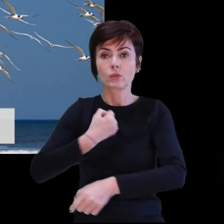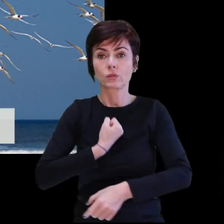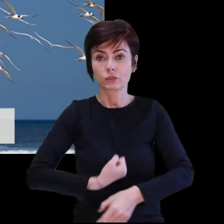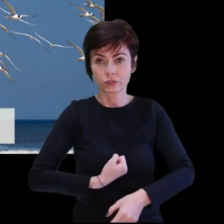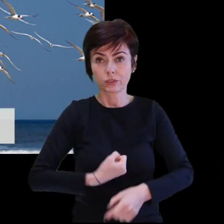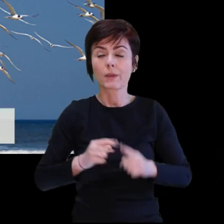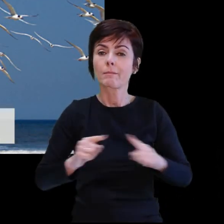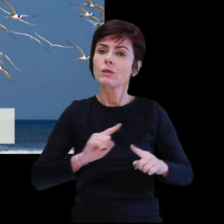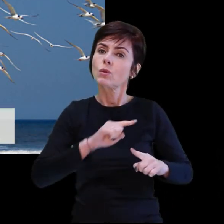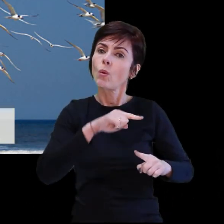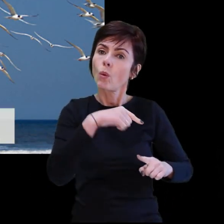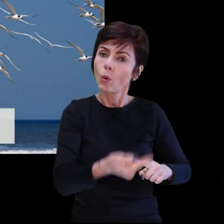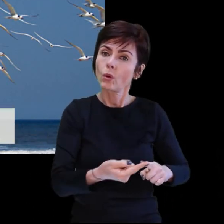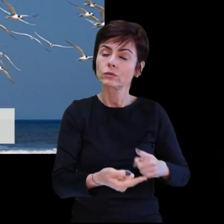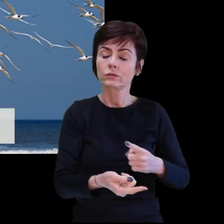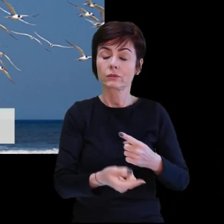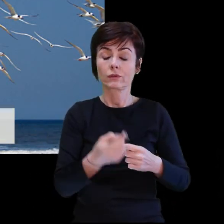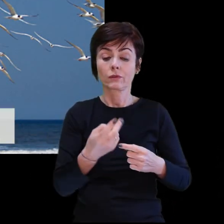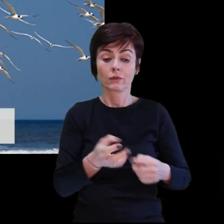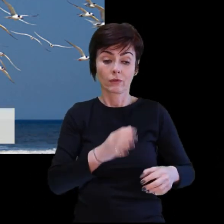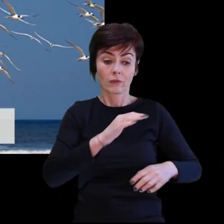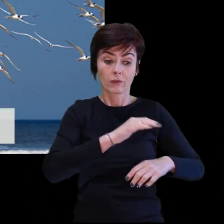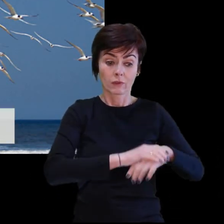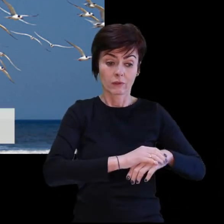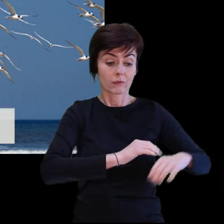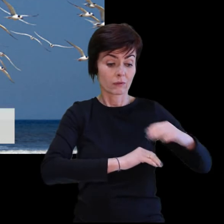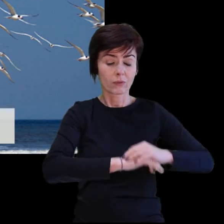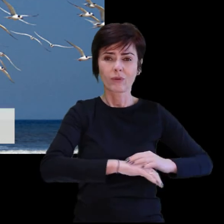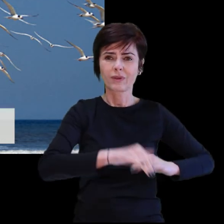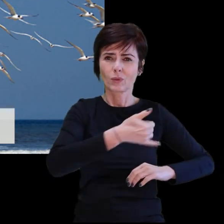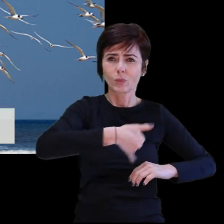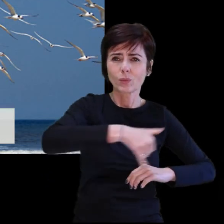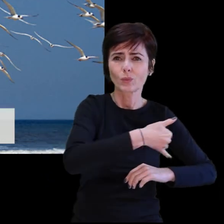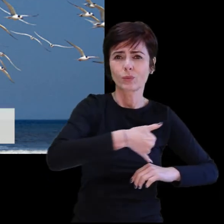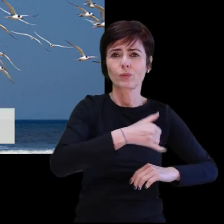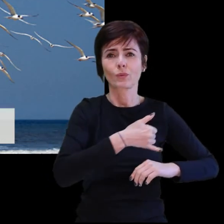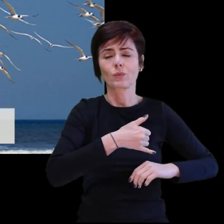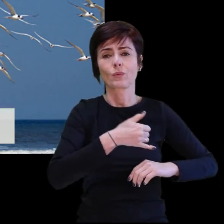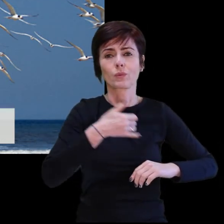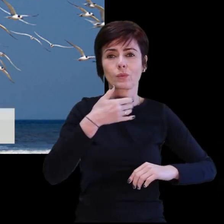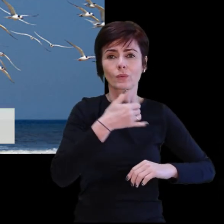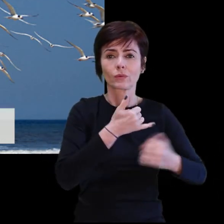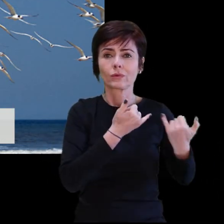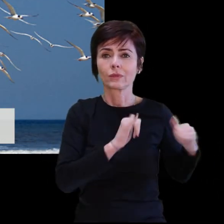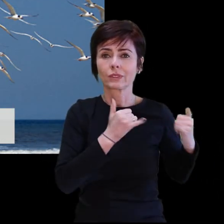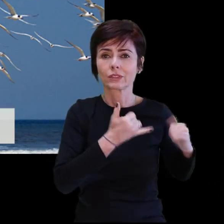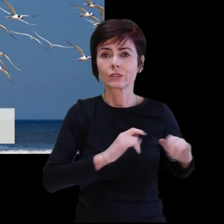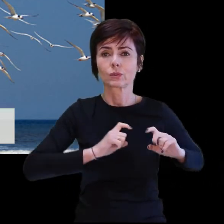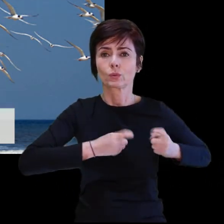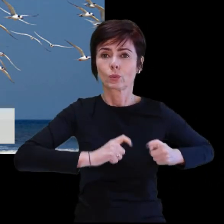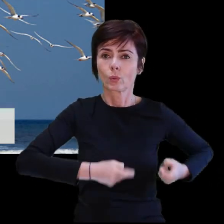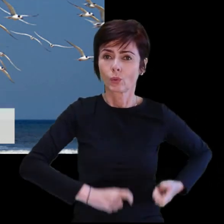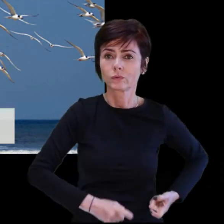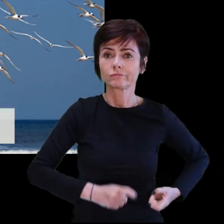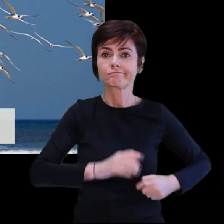urina. Já outras não. Outras dessas substâncias, elas se acumulam ou nos tecidos gordurosos, ou nos